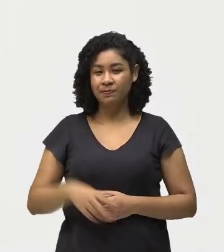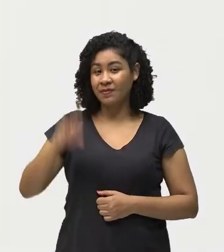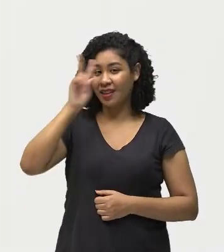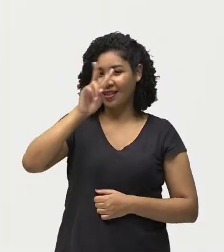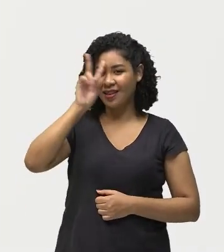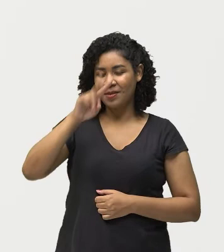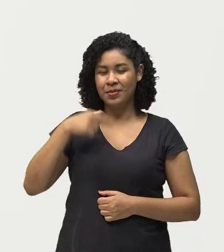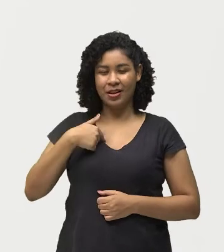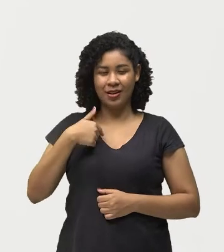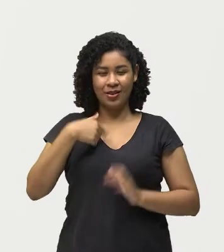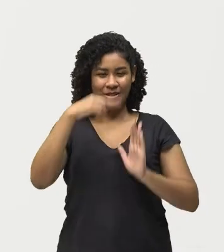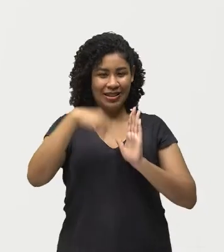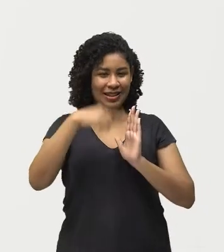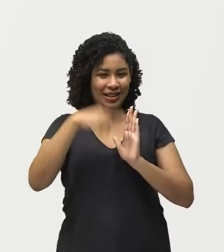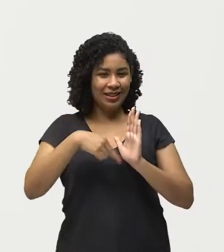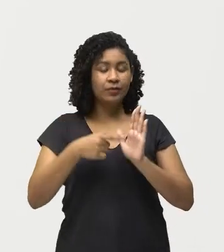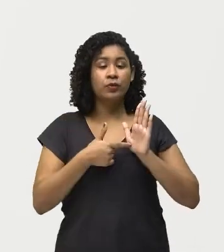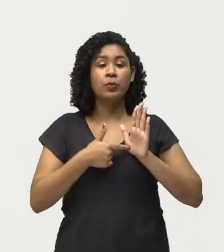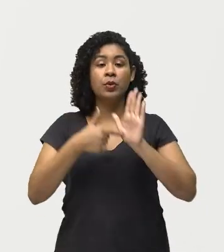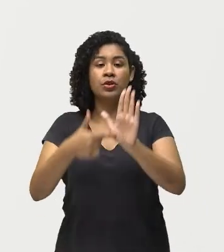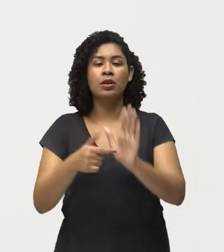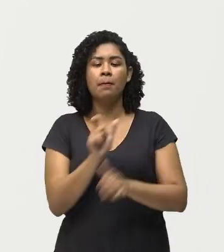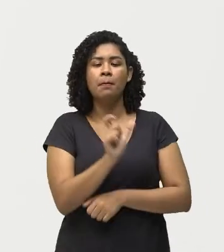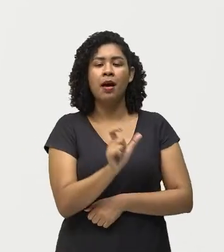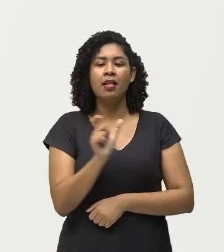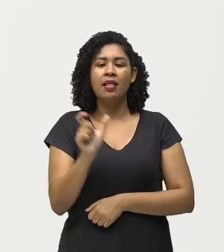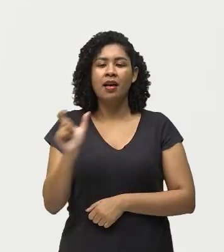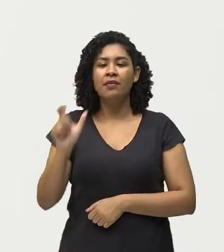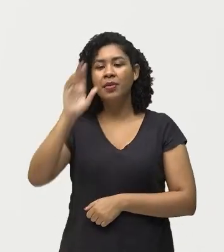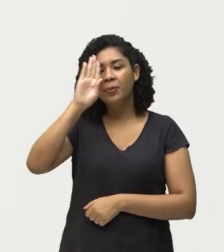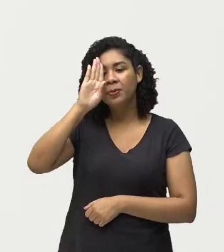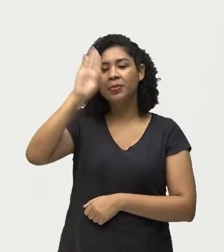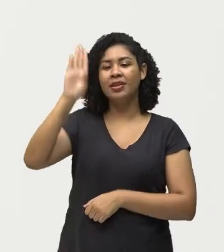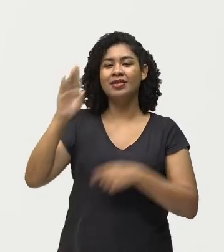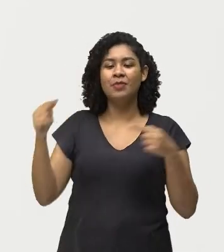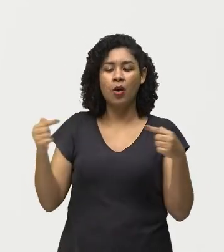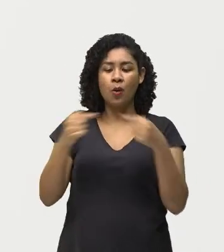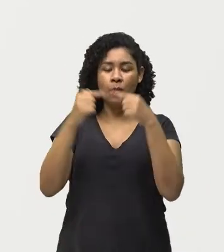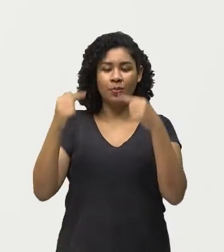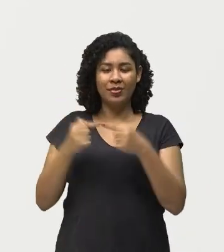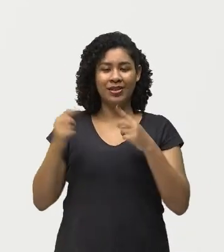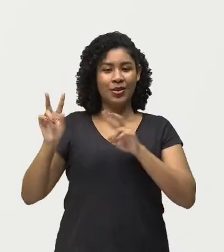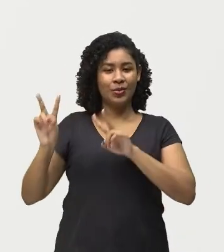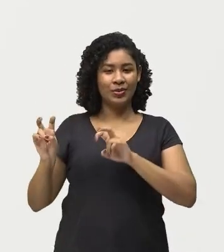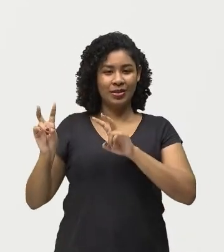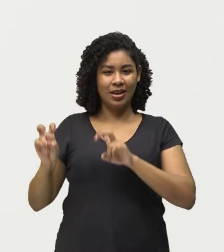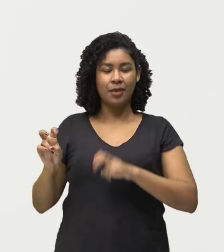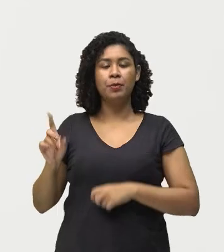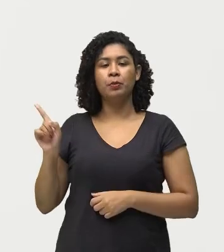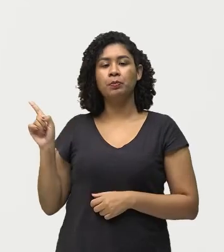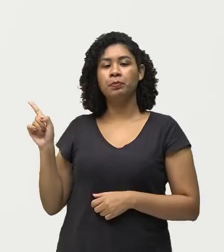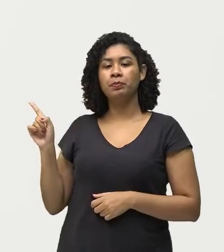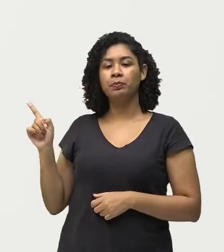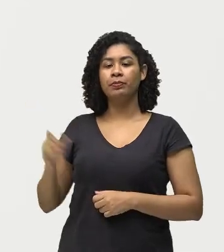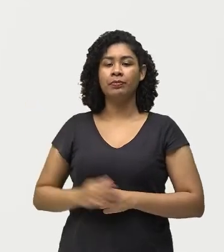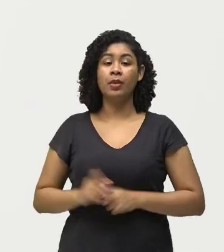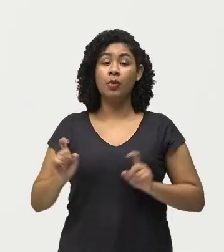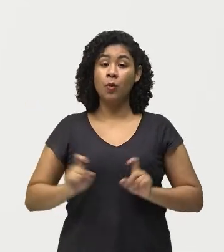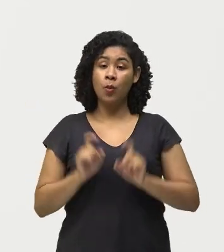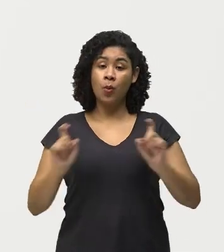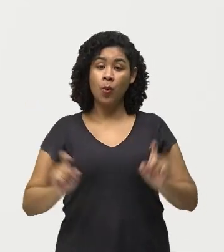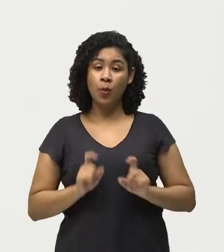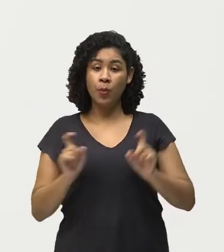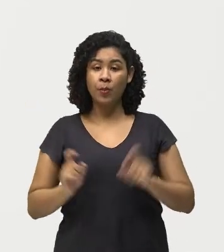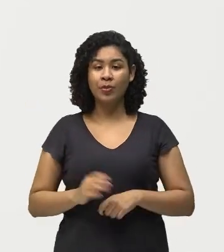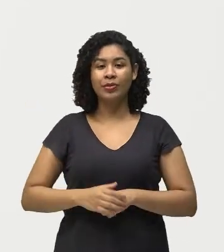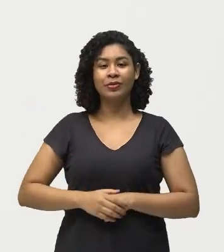ler para vocês, vou só marcar aqui as palavras que estão combinando com o que a gente viu. Computer, né?